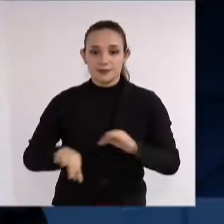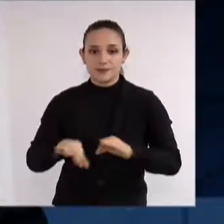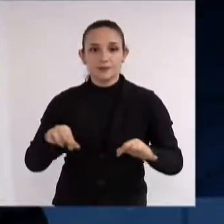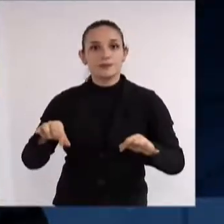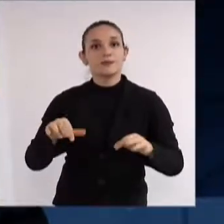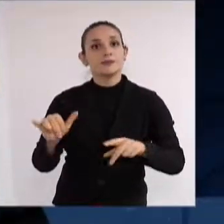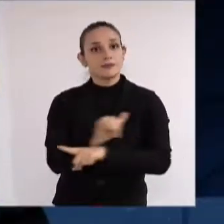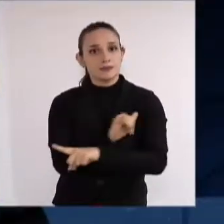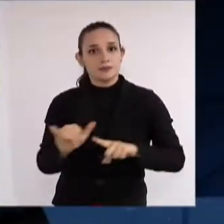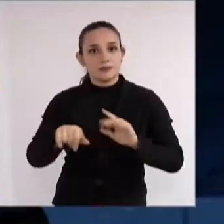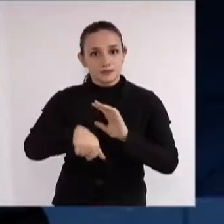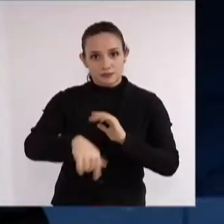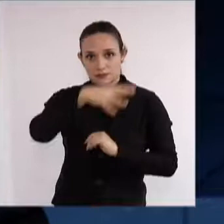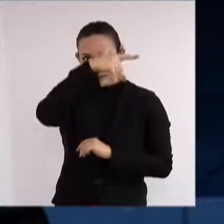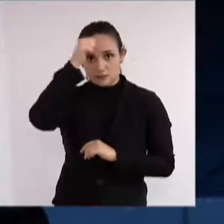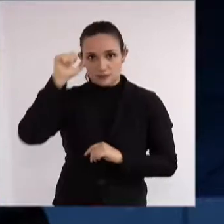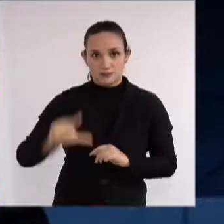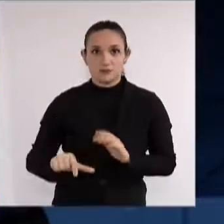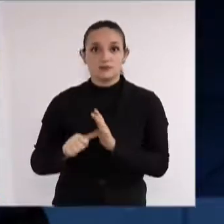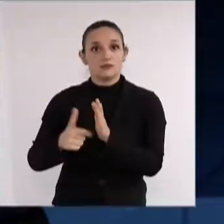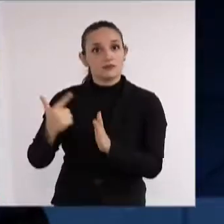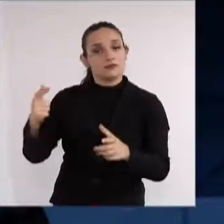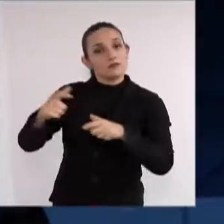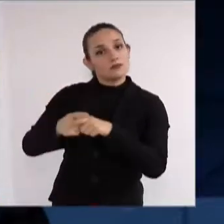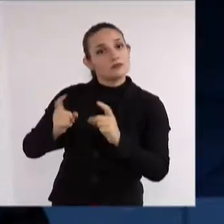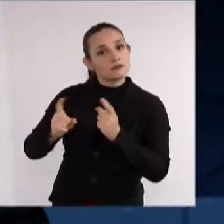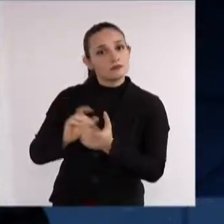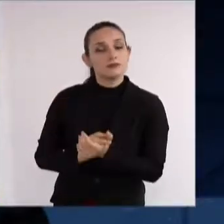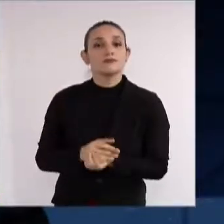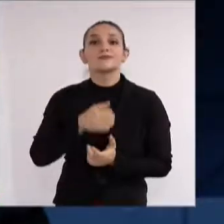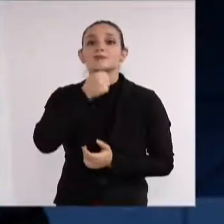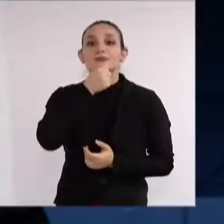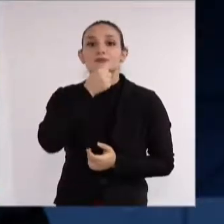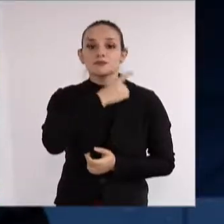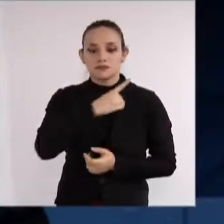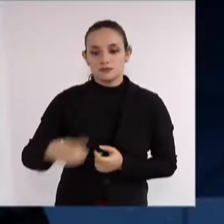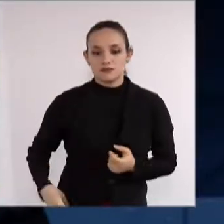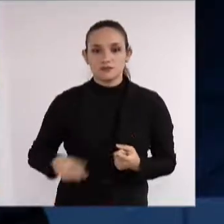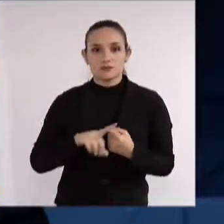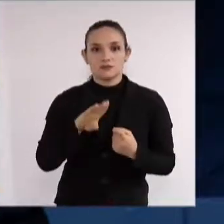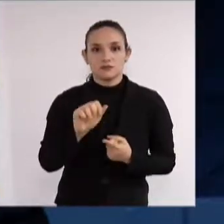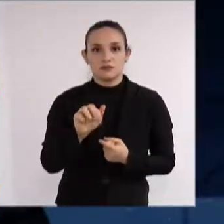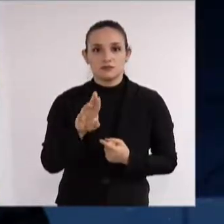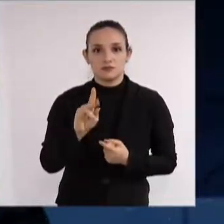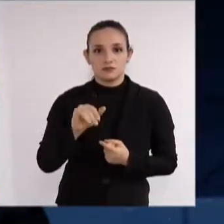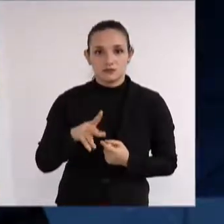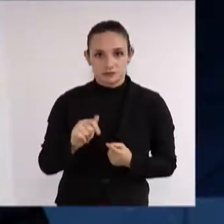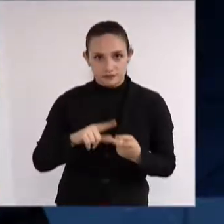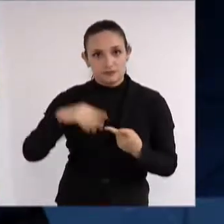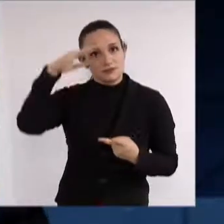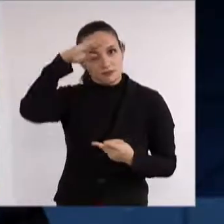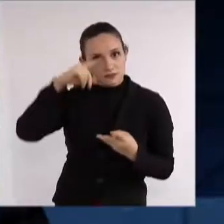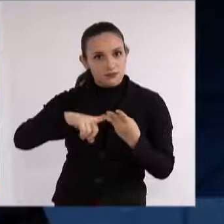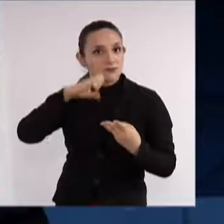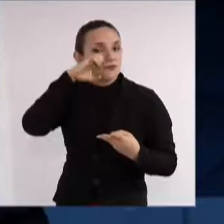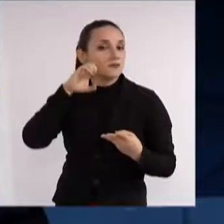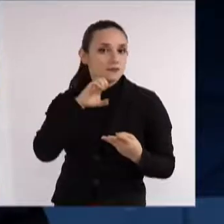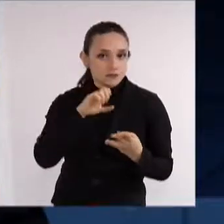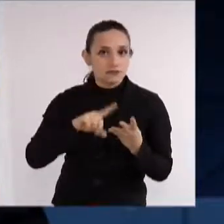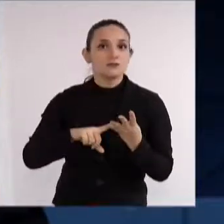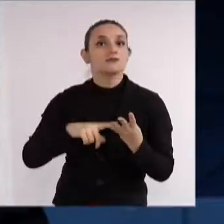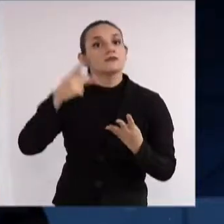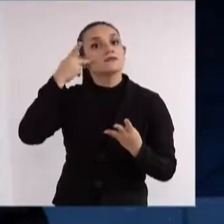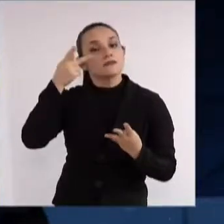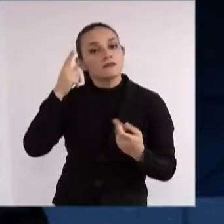Sul. Segunda parte do pequeno expediente. Usaram da palavra os deputados Barbosinha, Cabalmi, Enelvo Fellini,